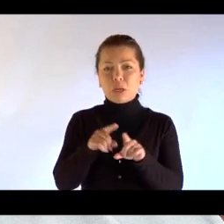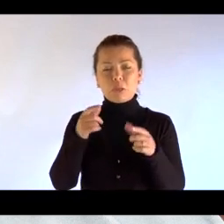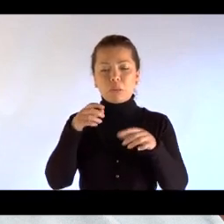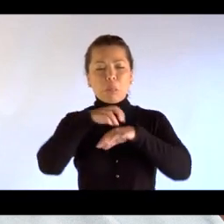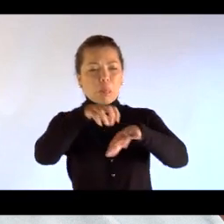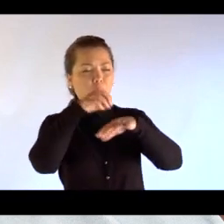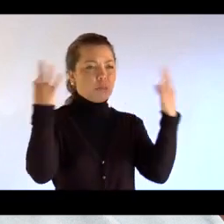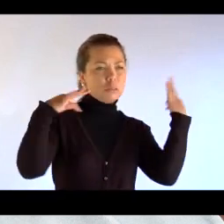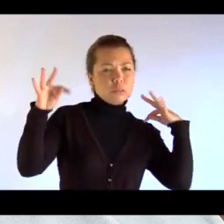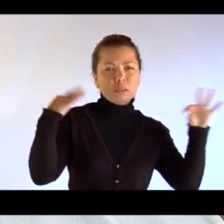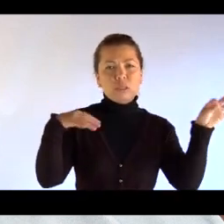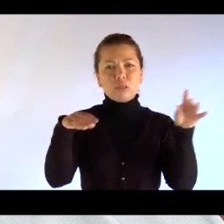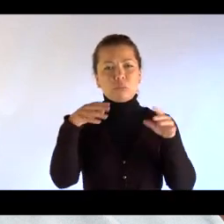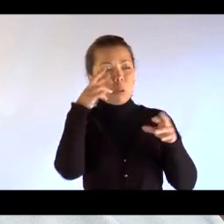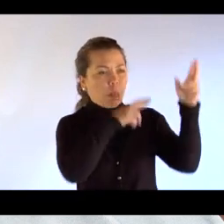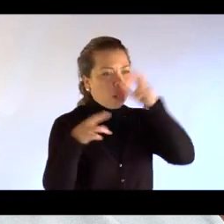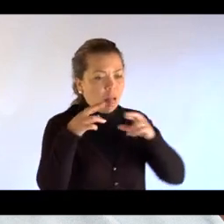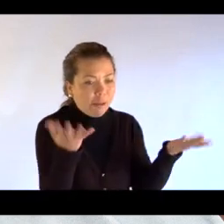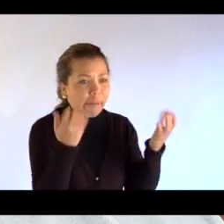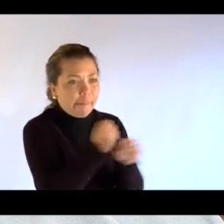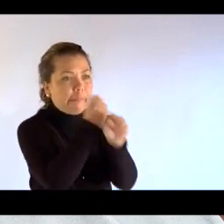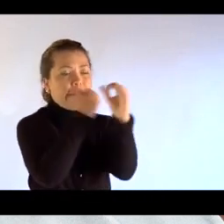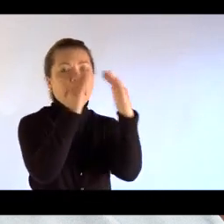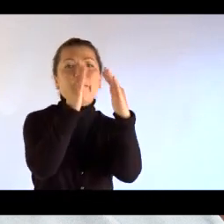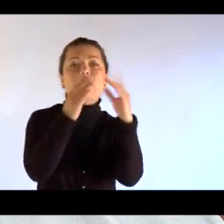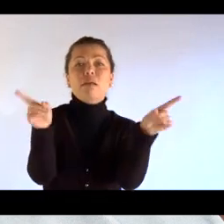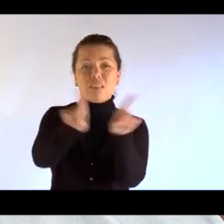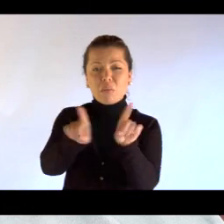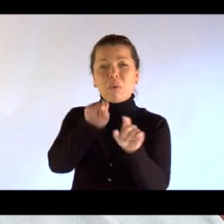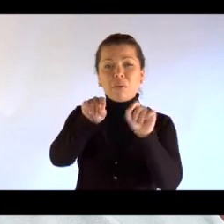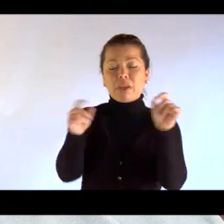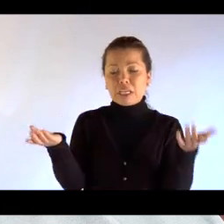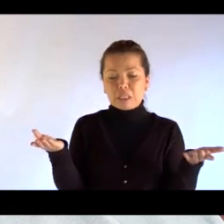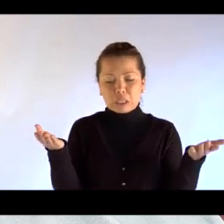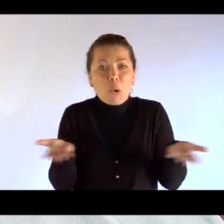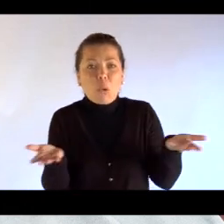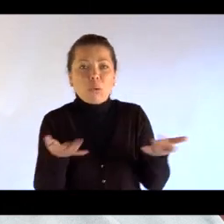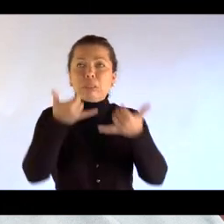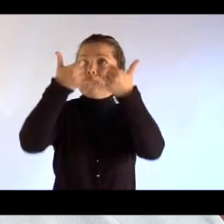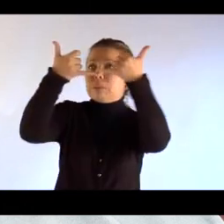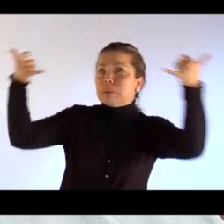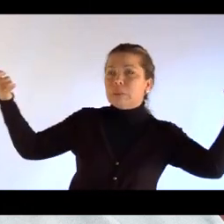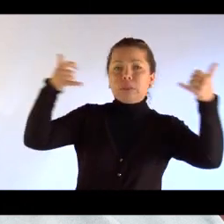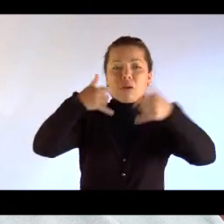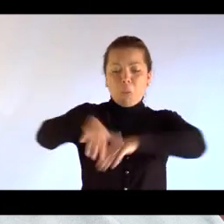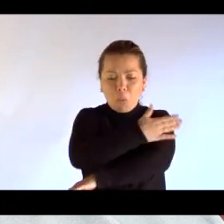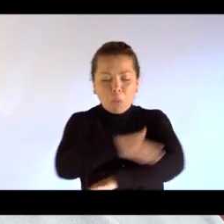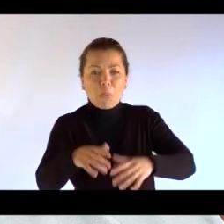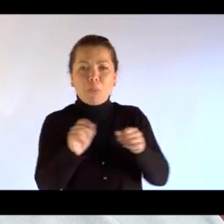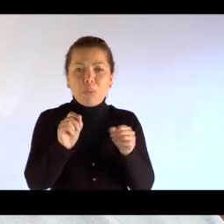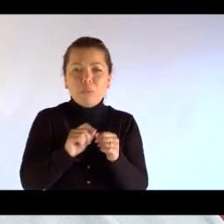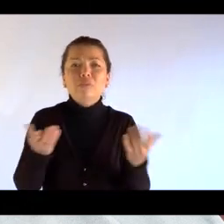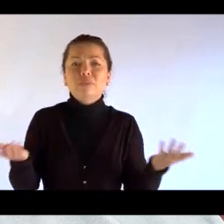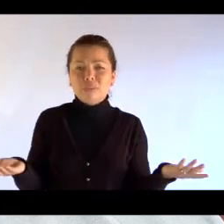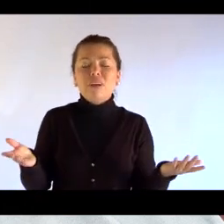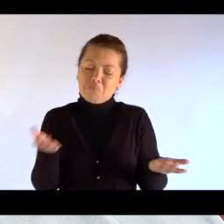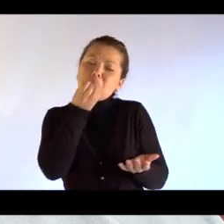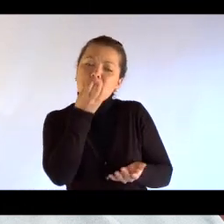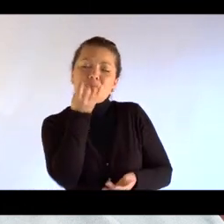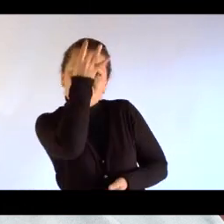Rio de Janeiro. Hábitos, valores, técnicas, saberes e fazeres que constituem um modo de vida próprio, fruto